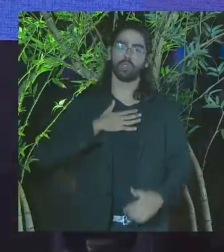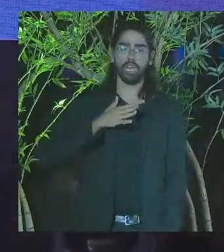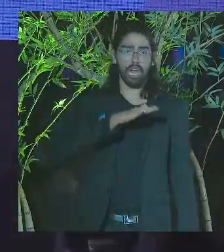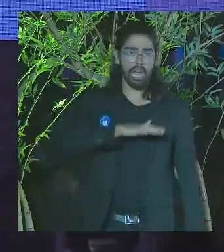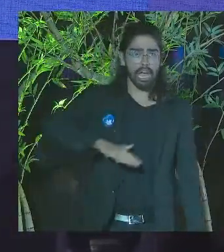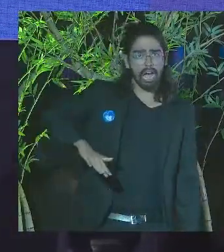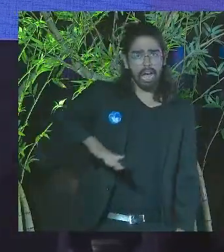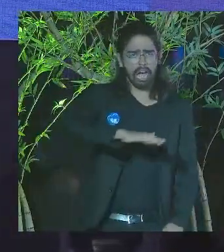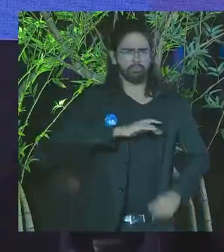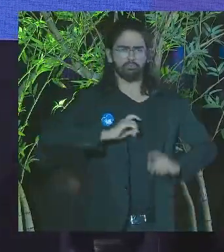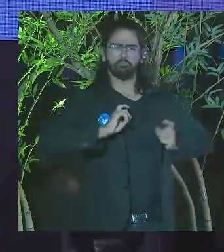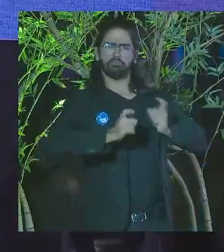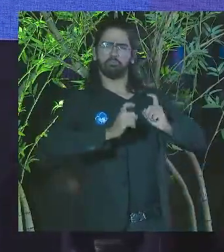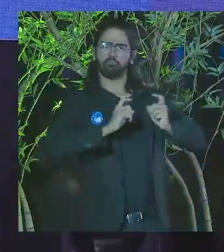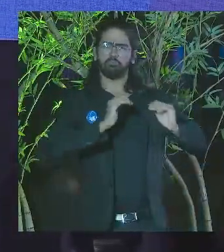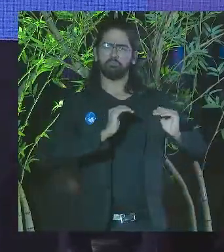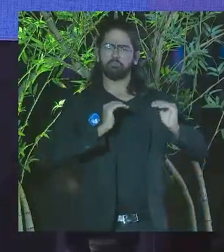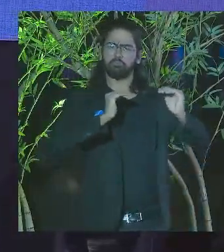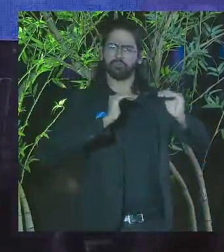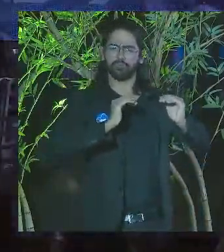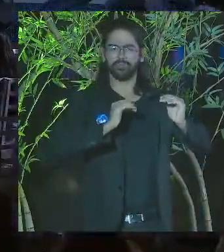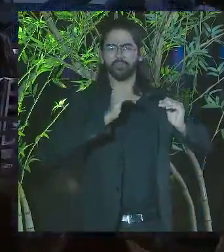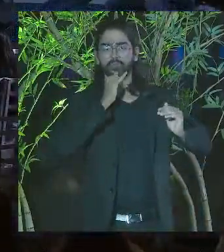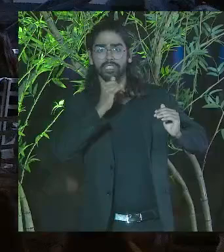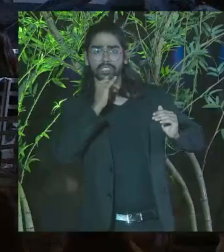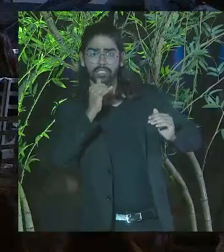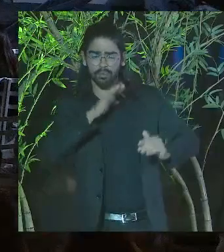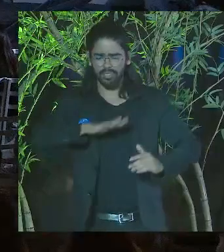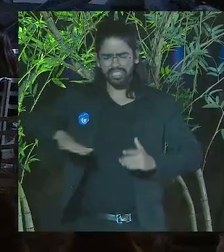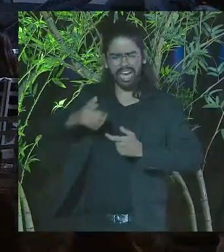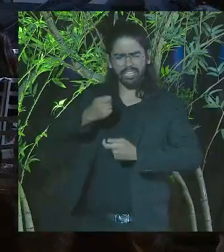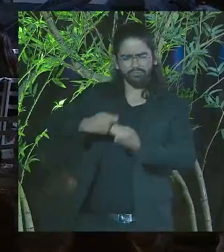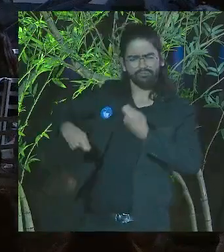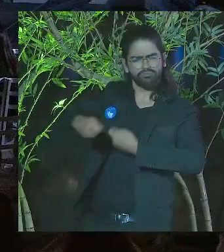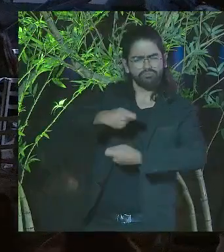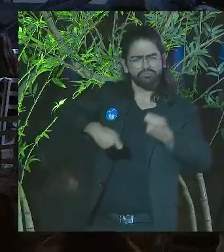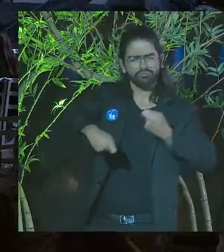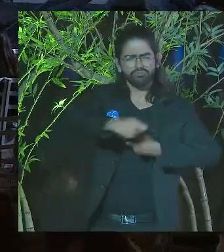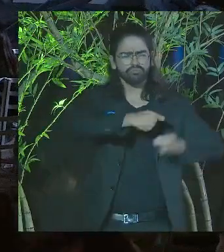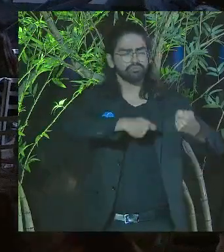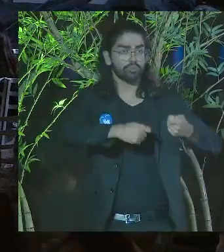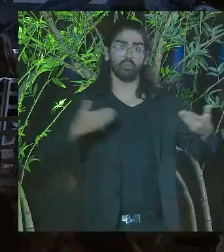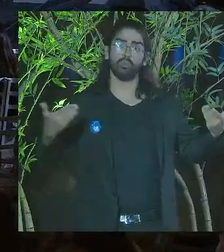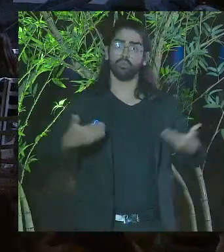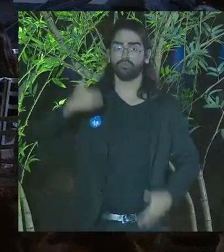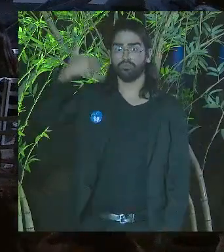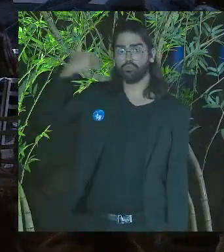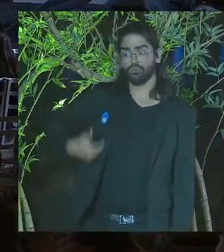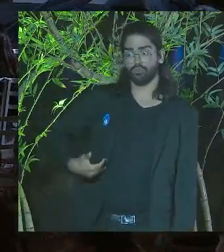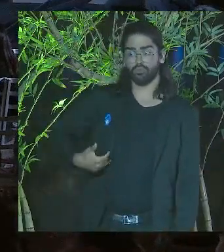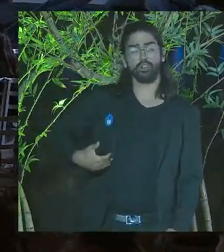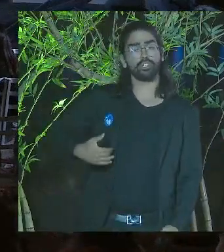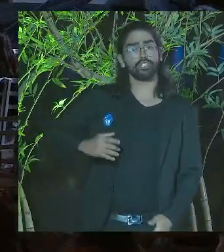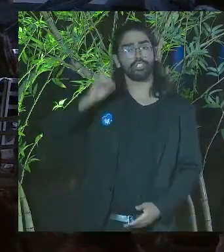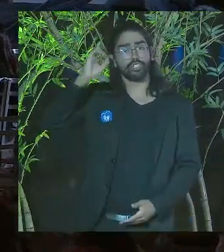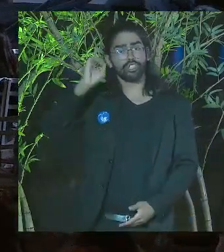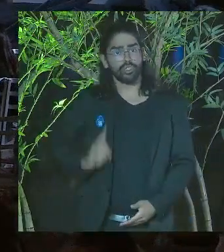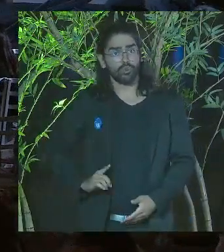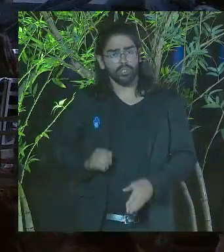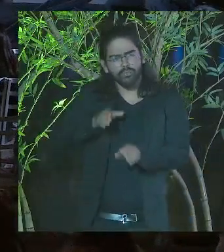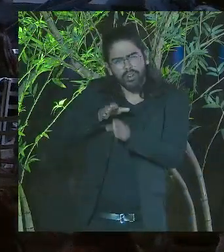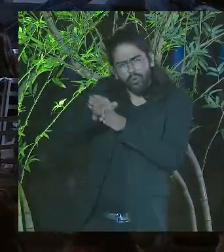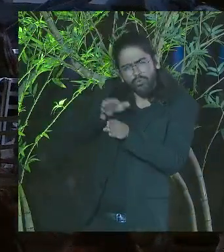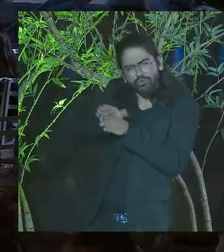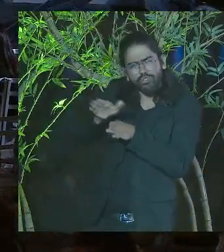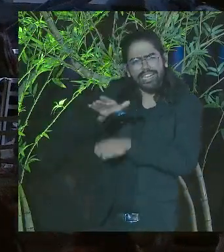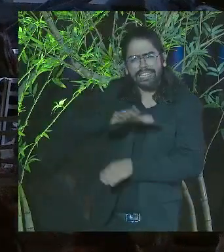gente pode discutir muitas questões das restrições de negócio. Hoje eu estou como diretora de uma das maiores consultorias de tecnologia